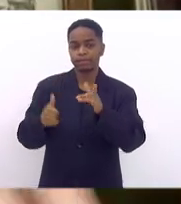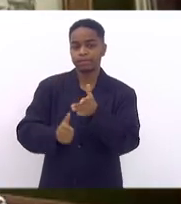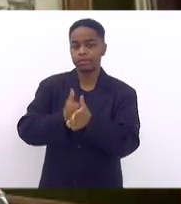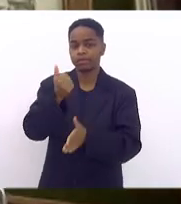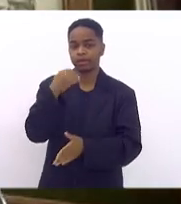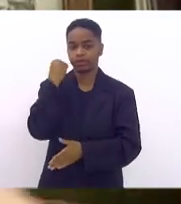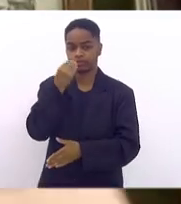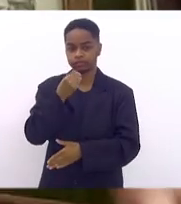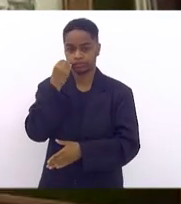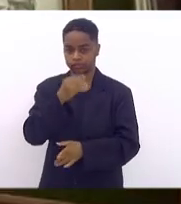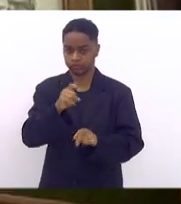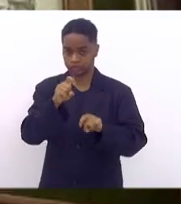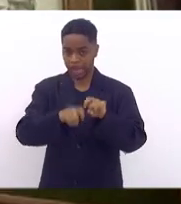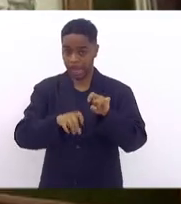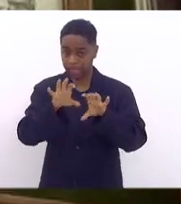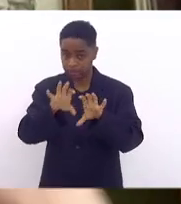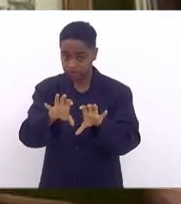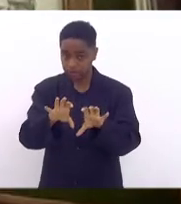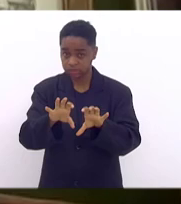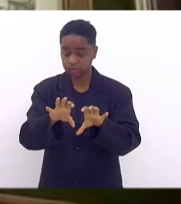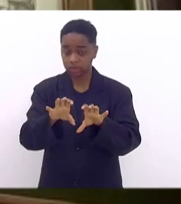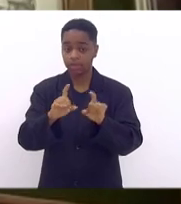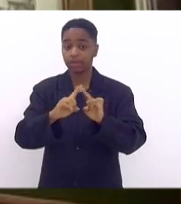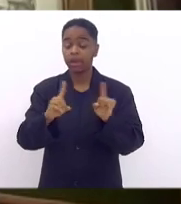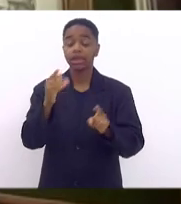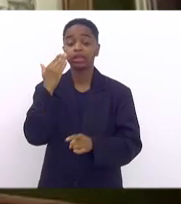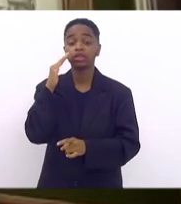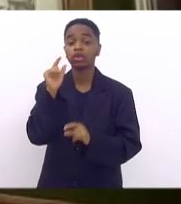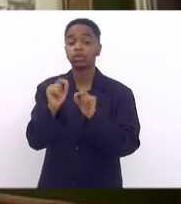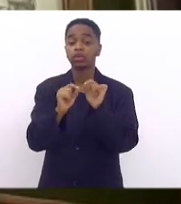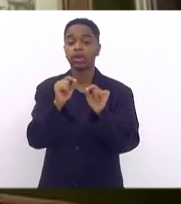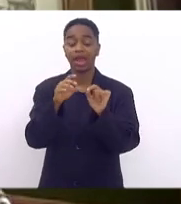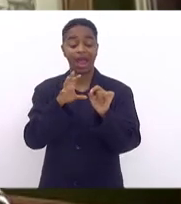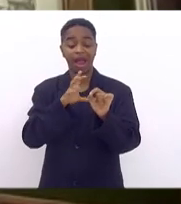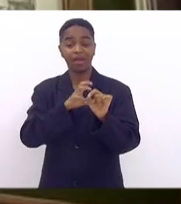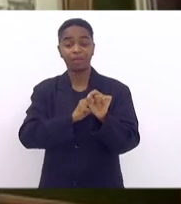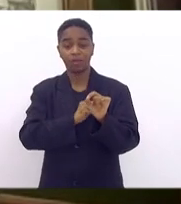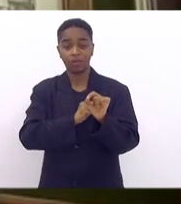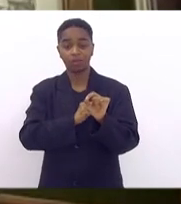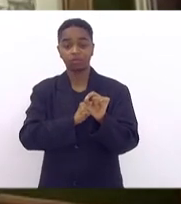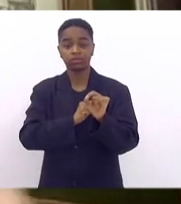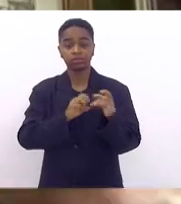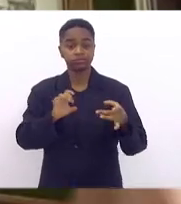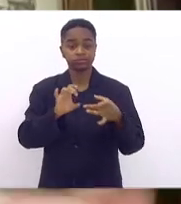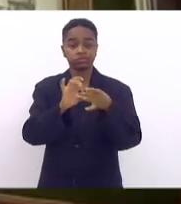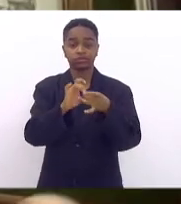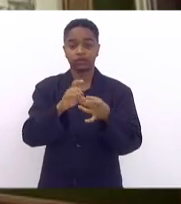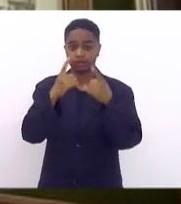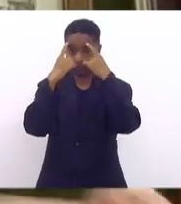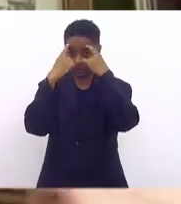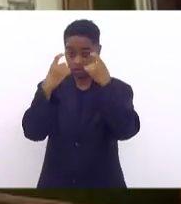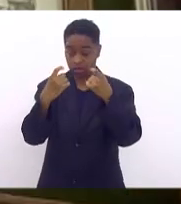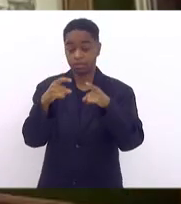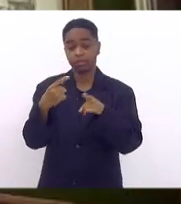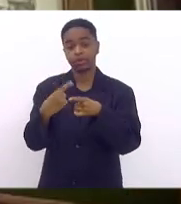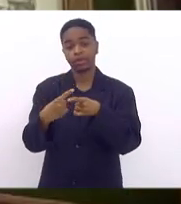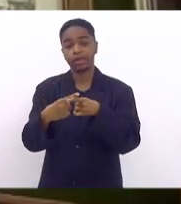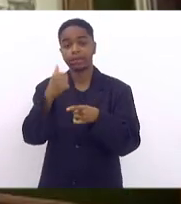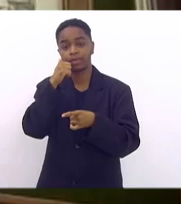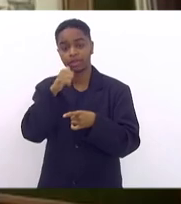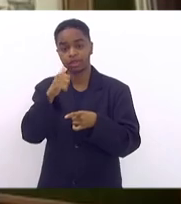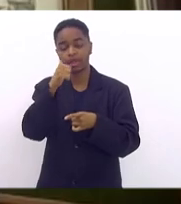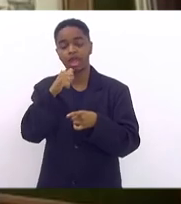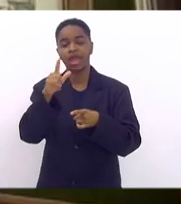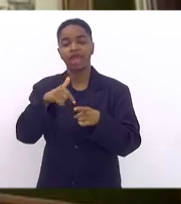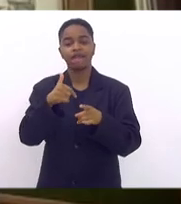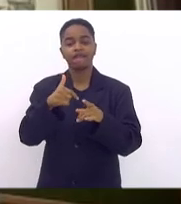experiência, né, sexual dessa forma, ela entende amor como violência. Ela é a vítima perfeita para